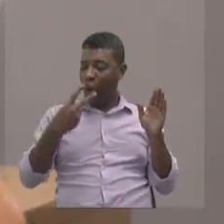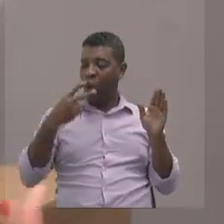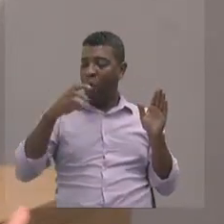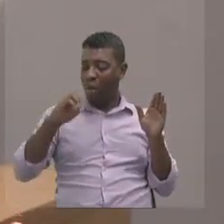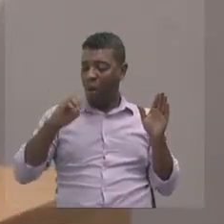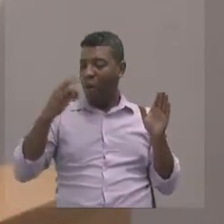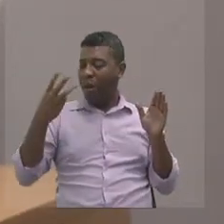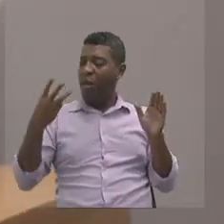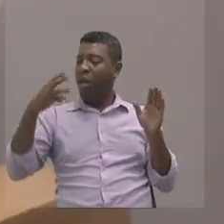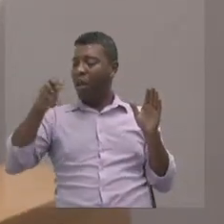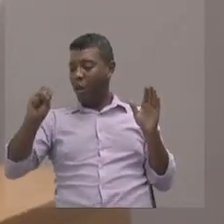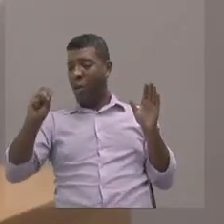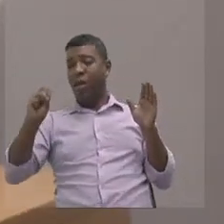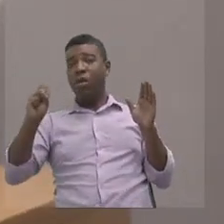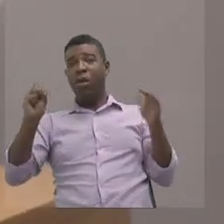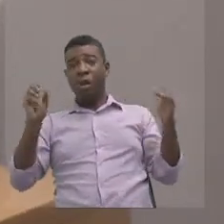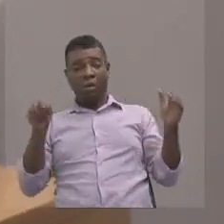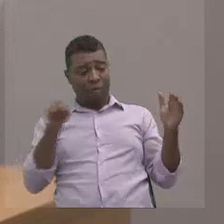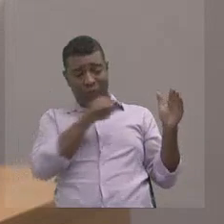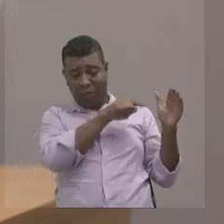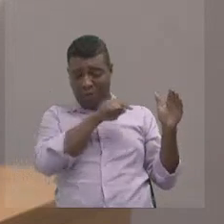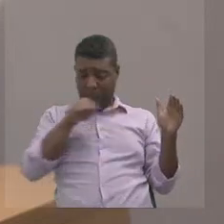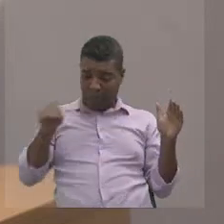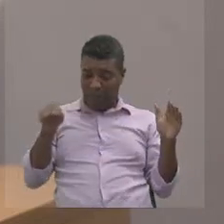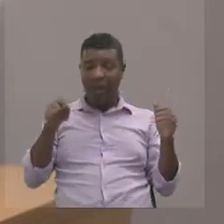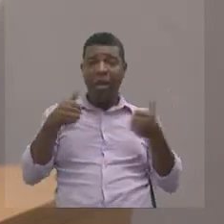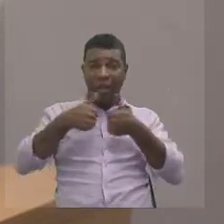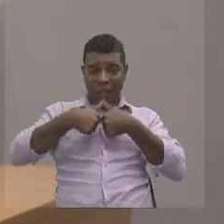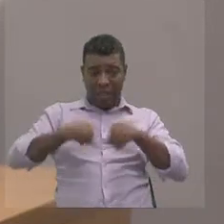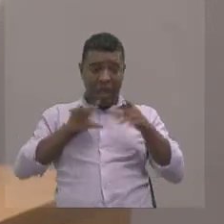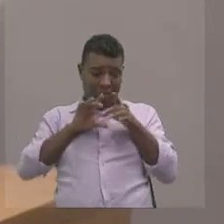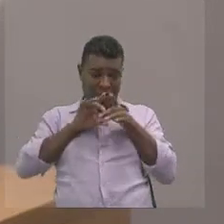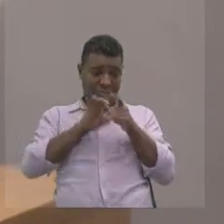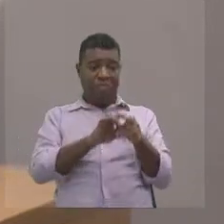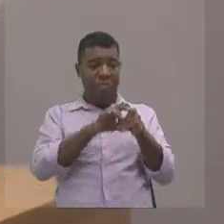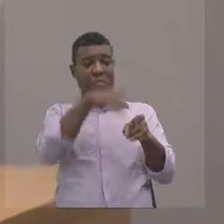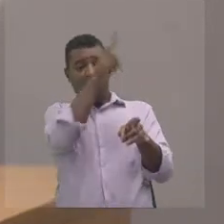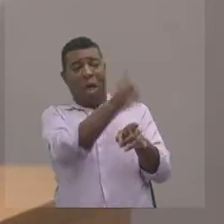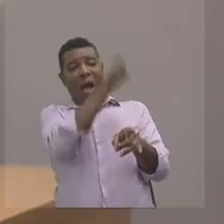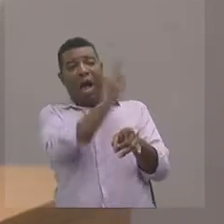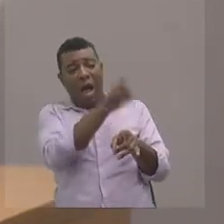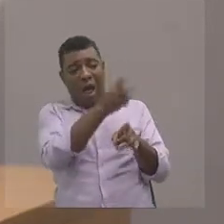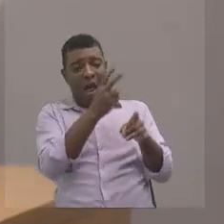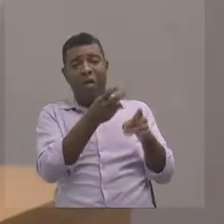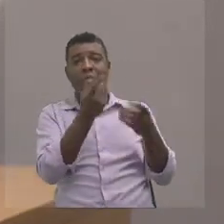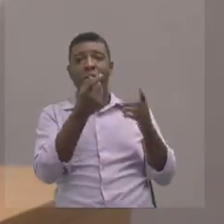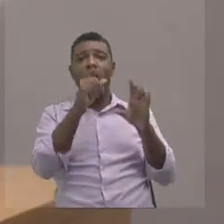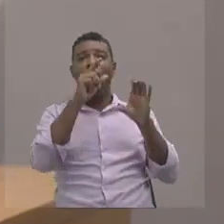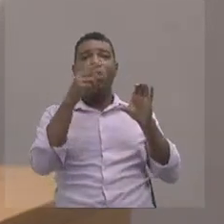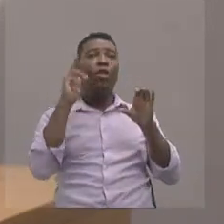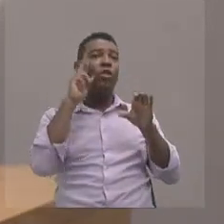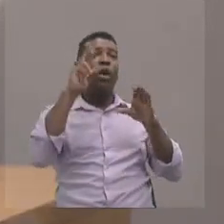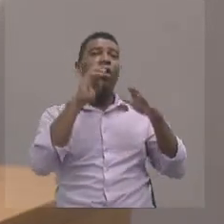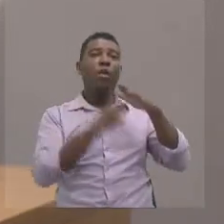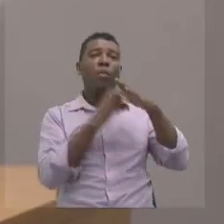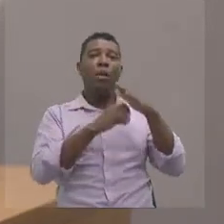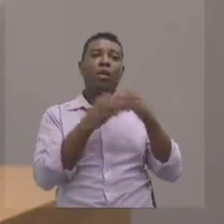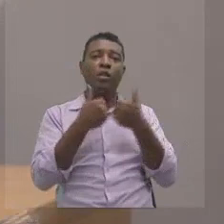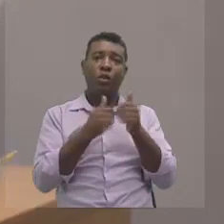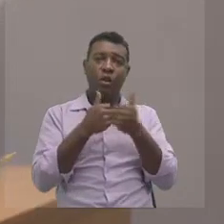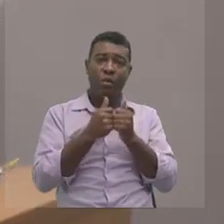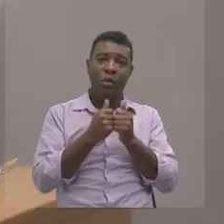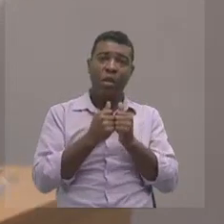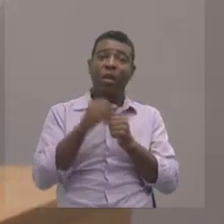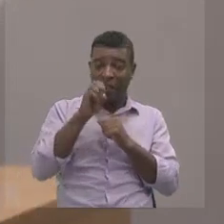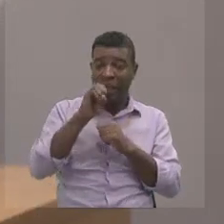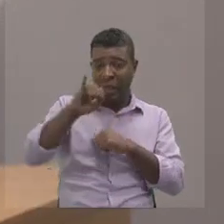fechados né Mais ou menos encer com essas empresários de ônibus a menos que o governo fizesse a fiscalização